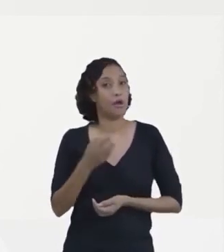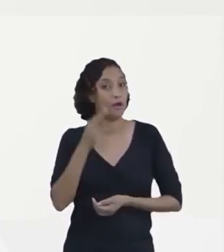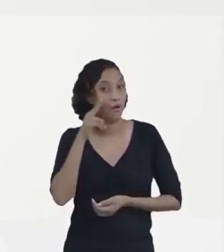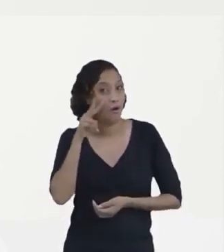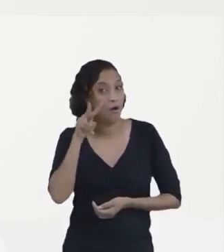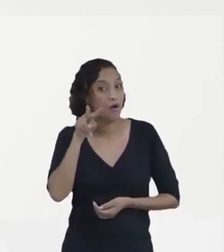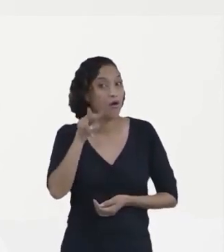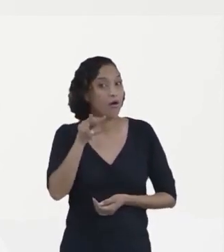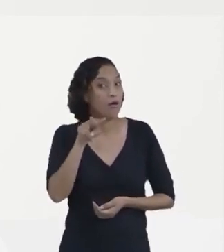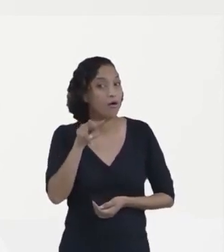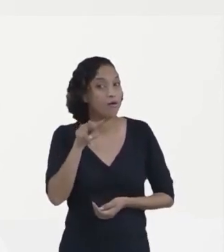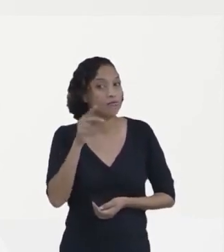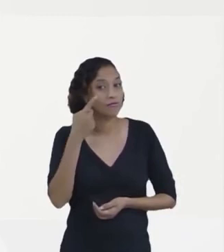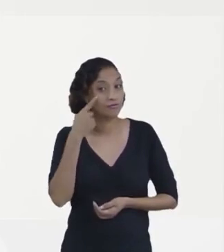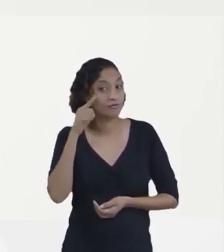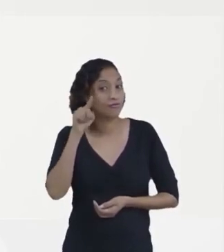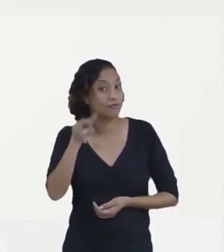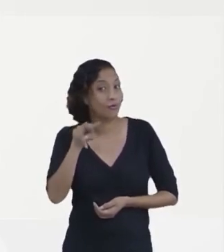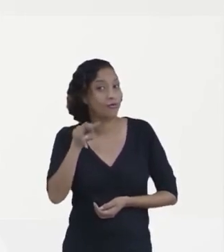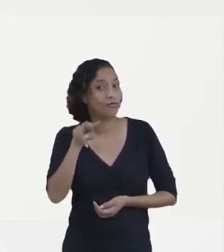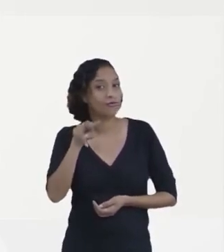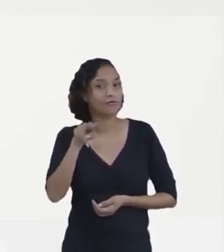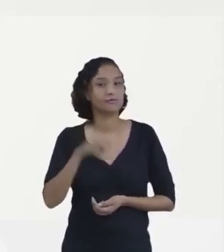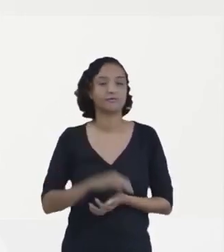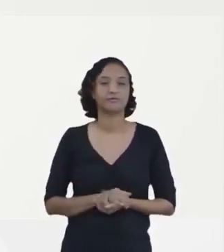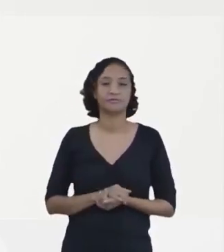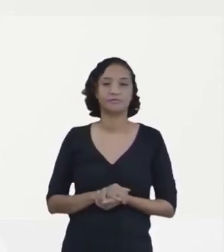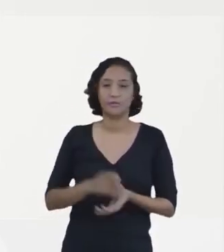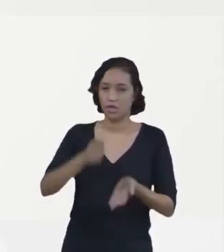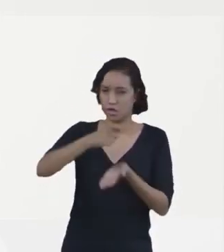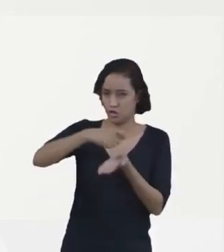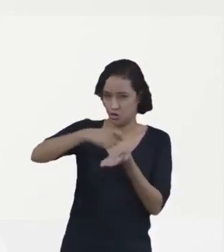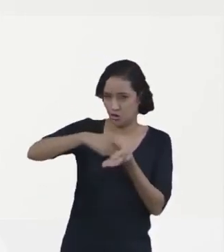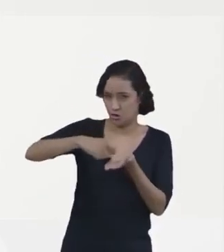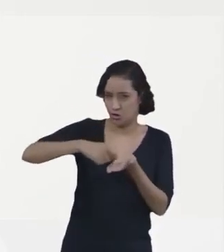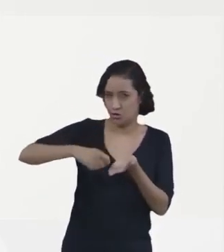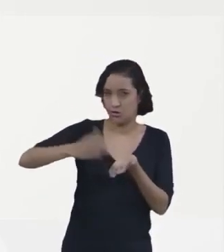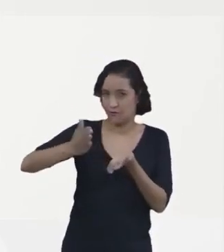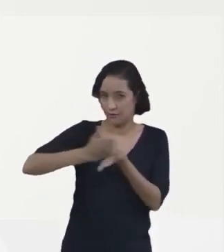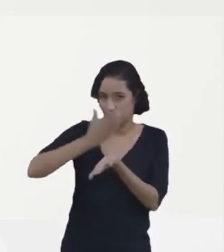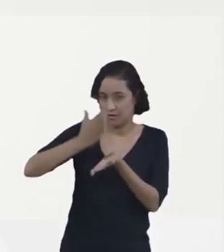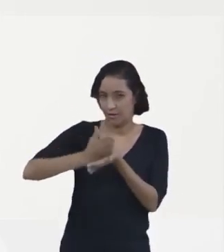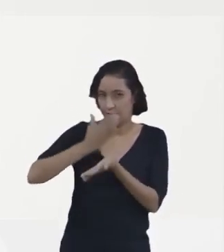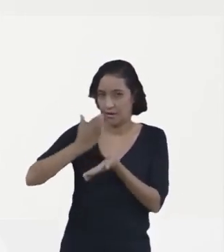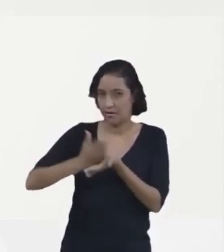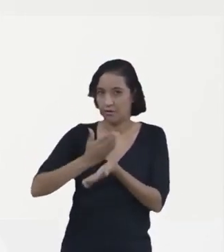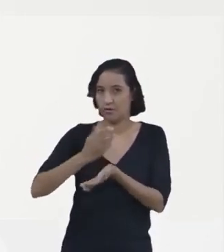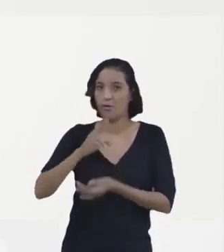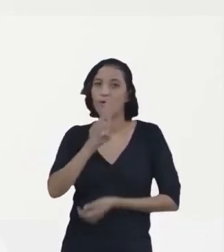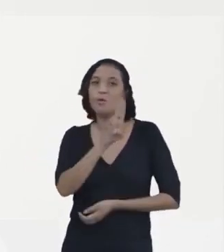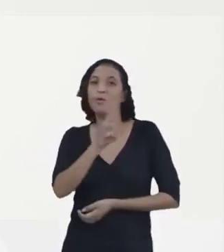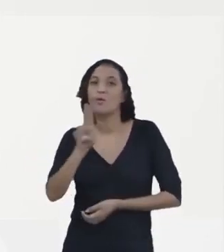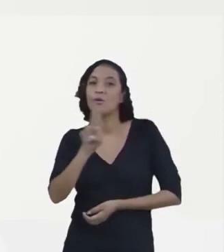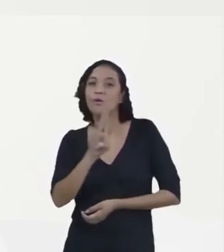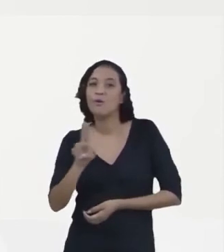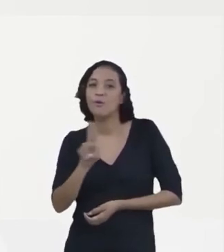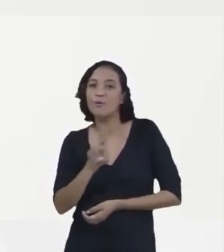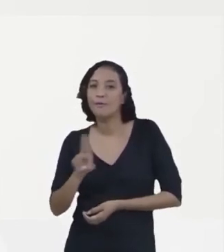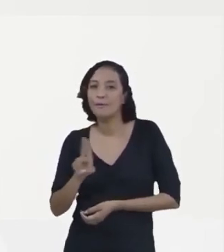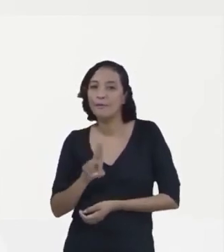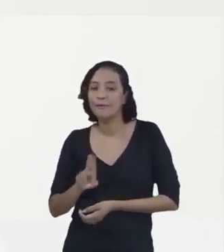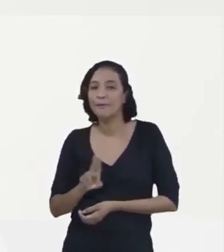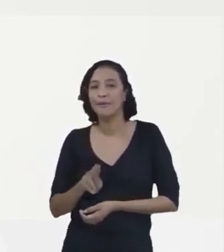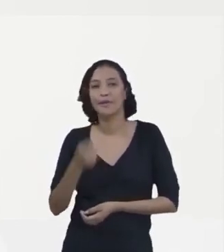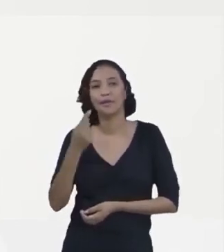daqui. Então, vamos lá. Escreva no seu caderno o nome dos itens que